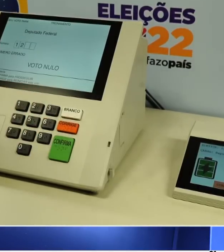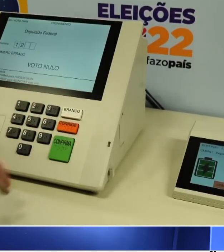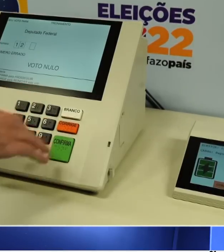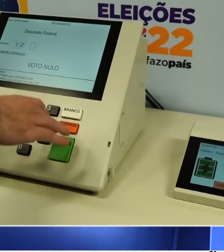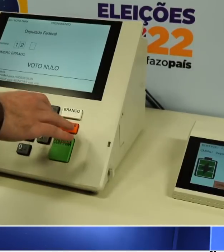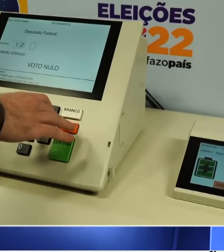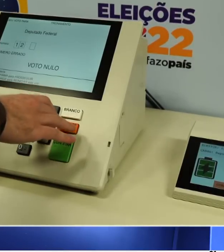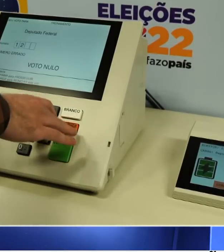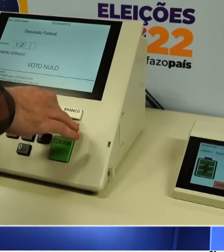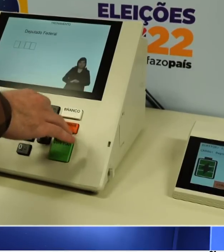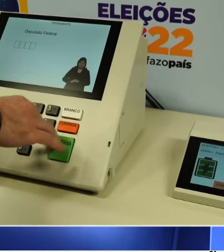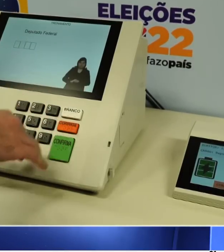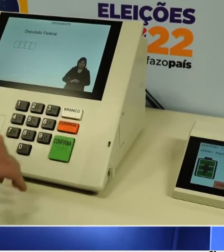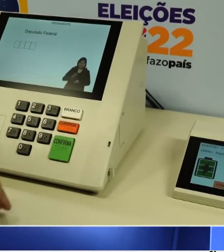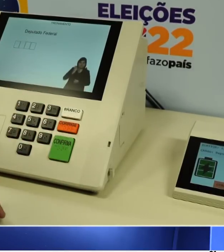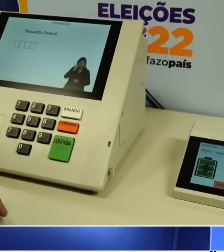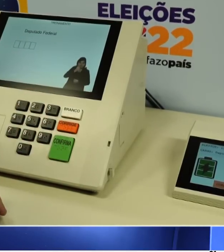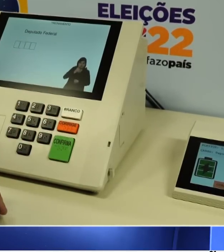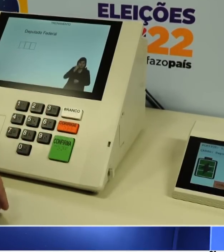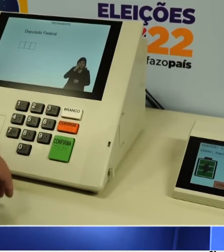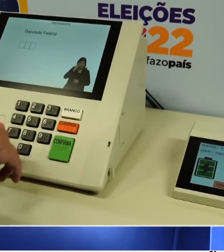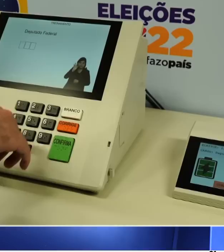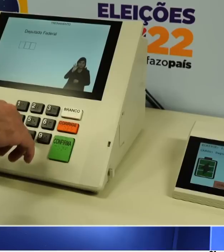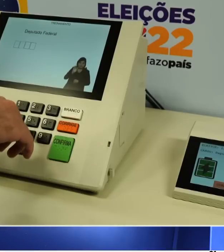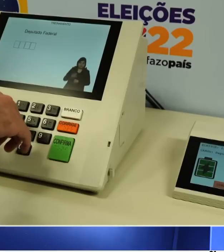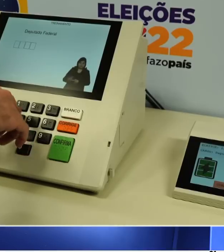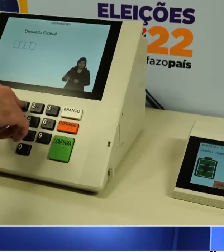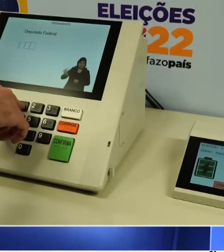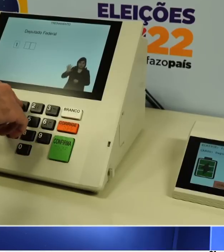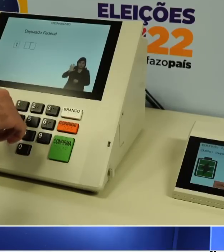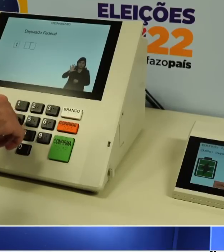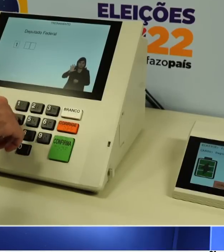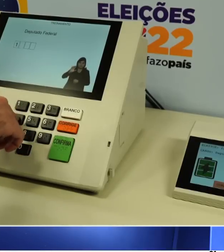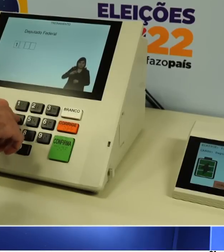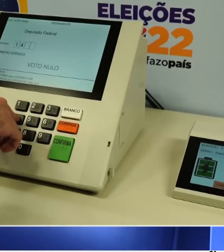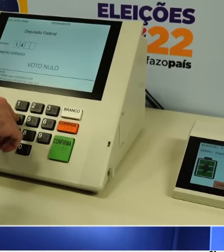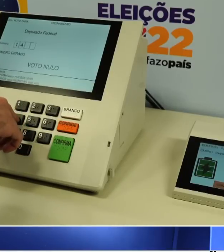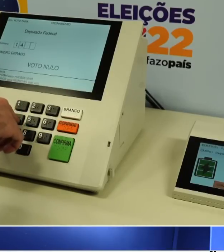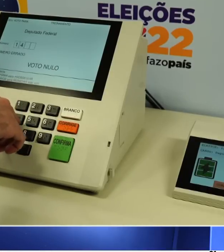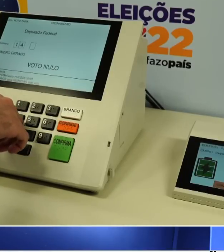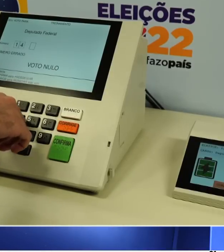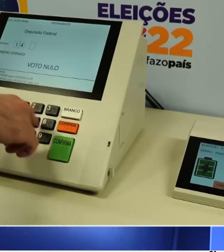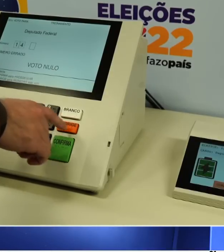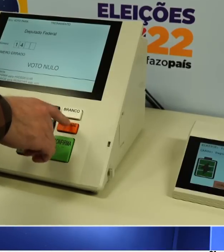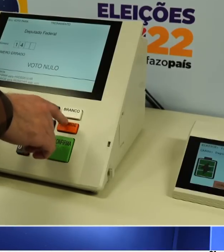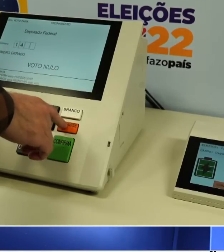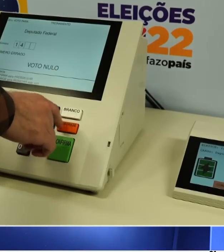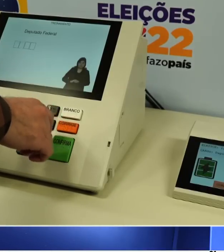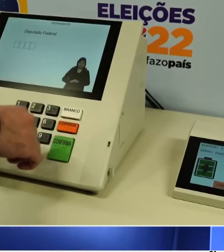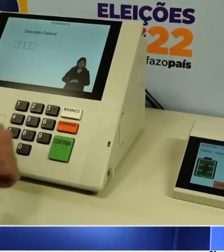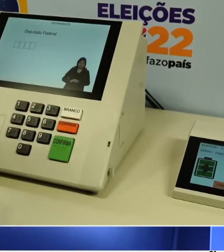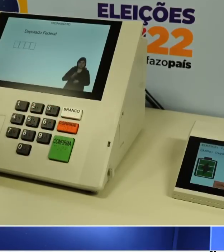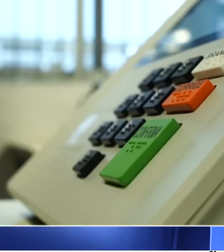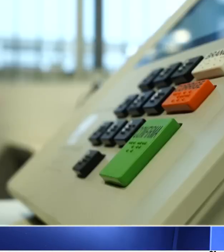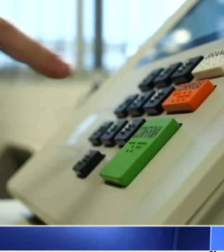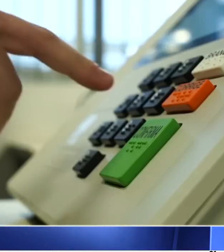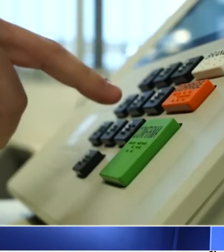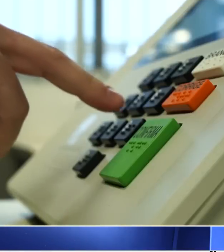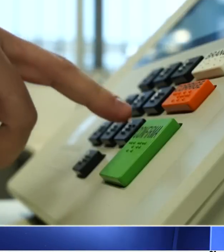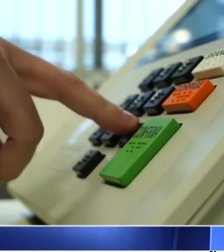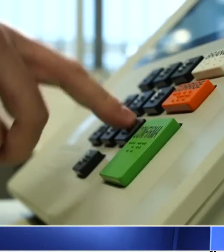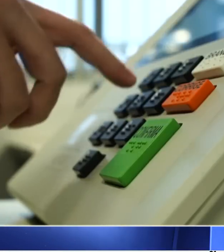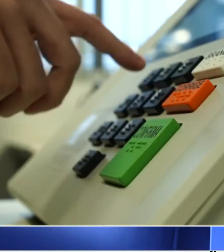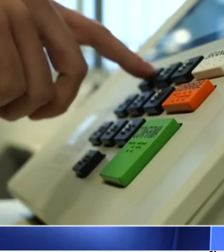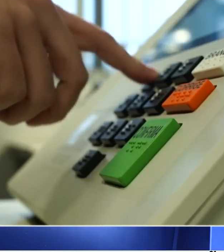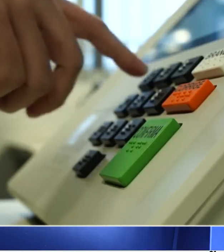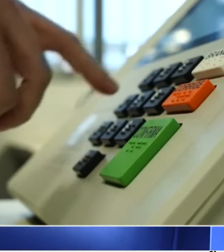movimento organizado para que eu tenha uma quantidade expressiva de pessoas reunidas, como se fosse uma frente, um corredor, ou